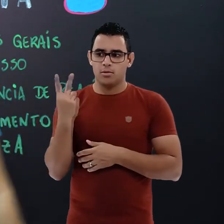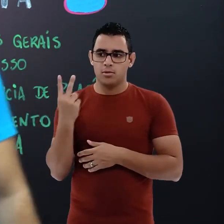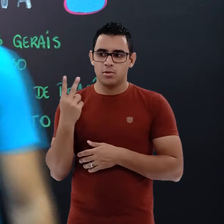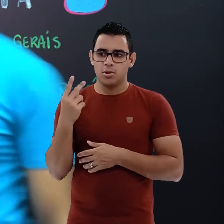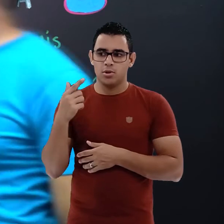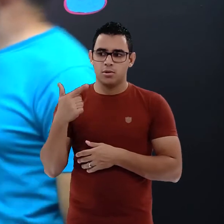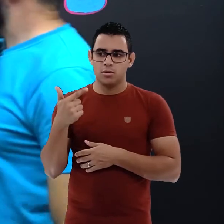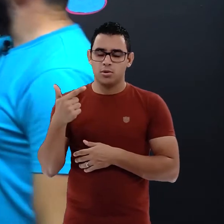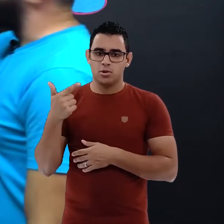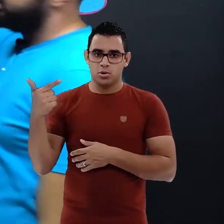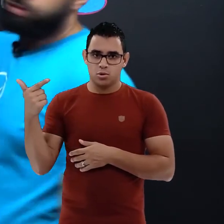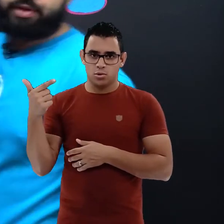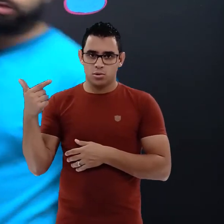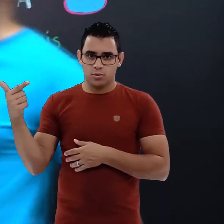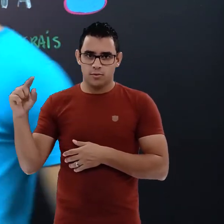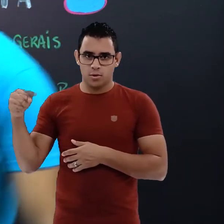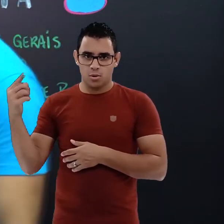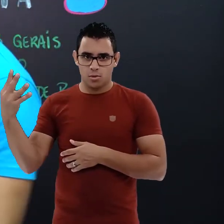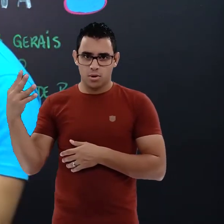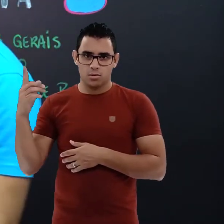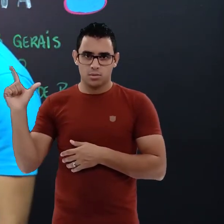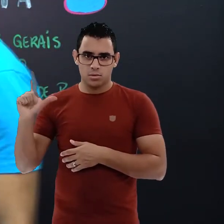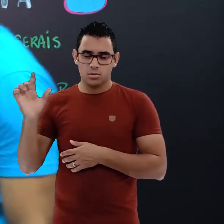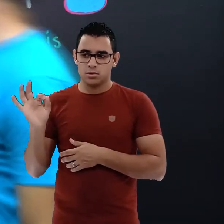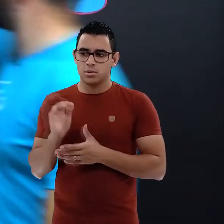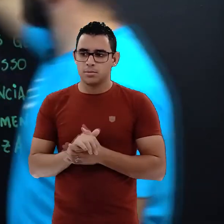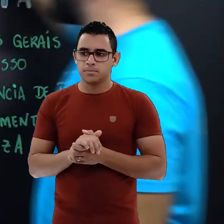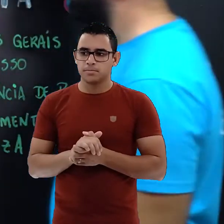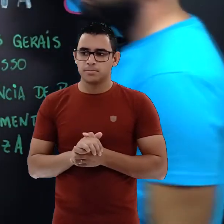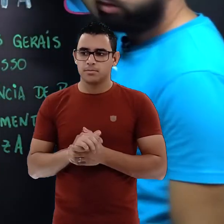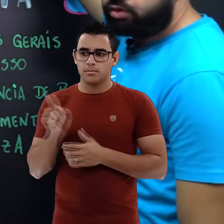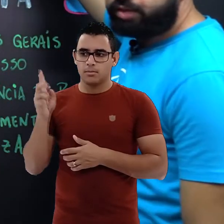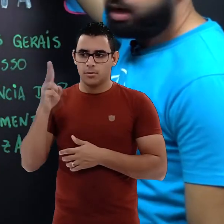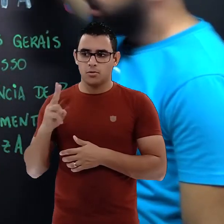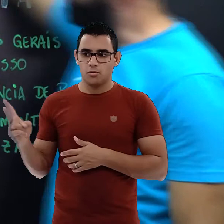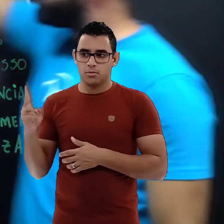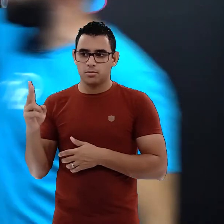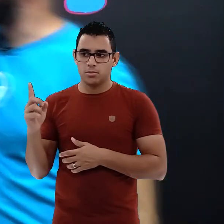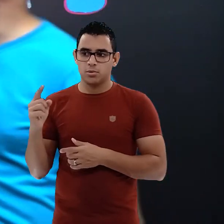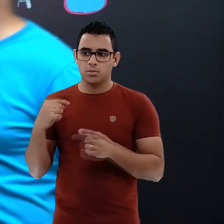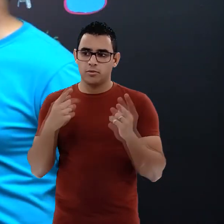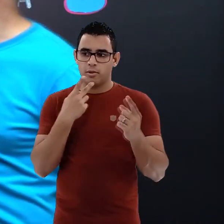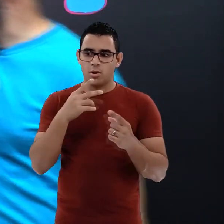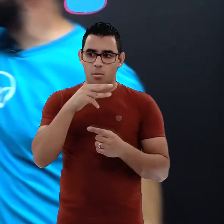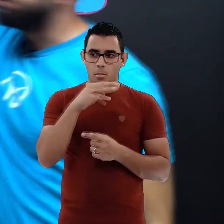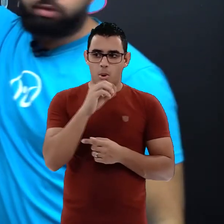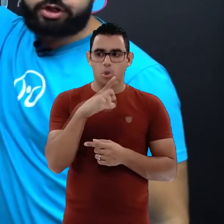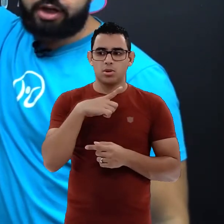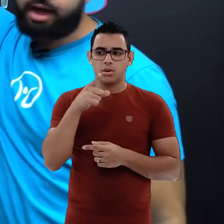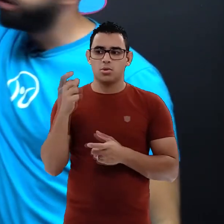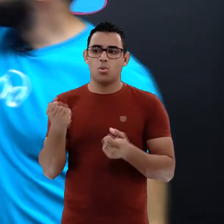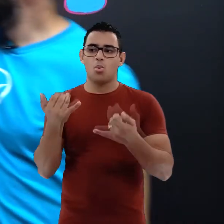molar. Isso daqui é uma máxima, eu posso falar que 1 mol de gás na CNTP tem esse volume, eu posso falar que 1 mol tem